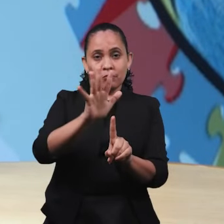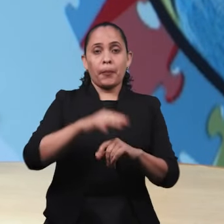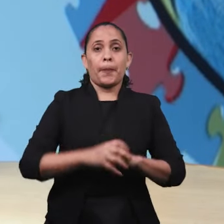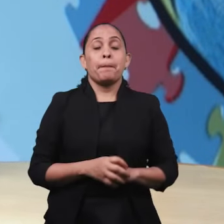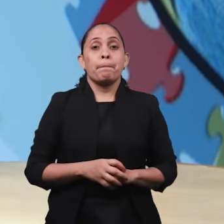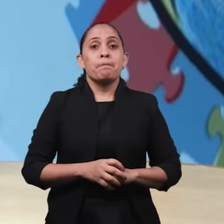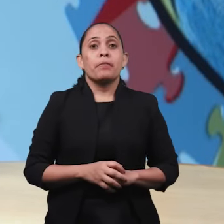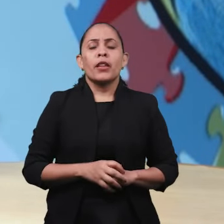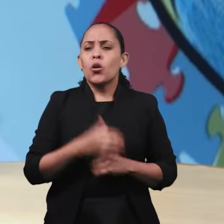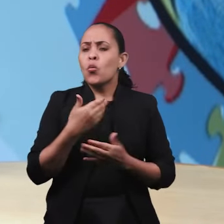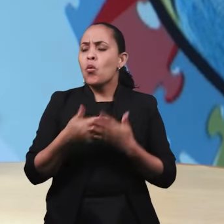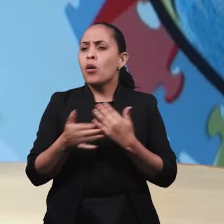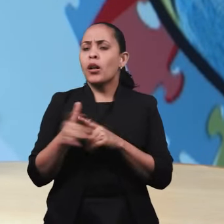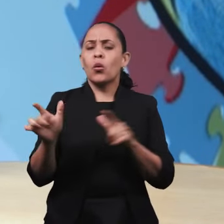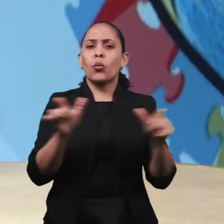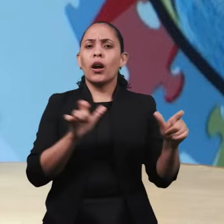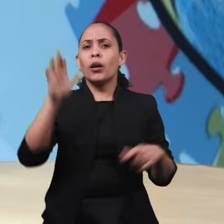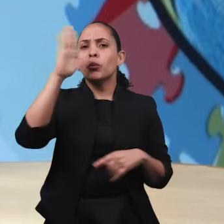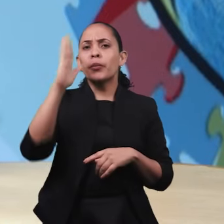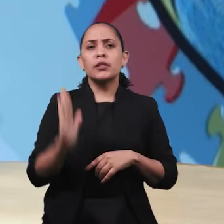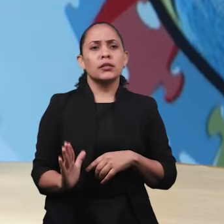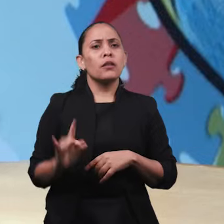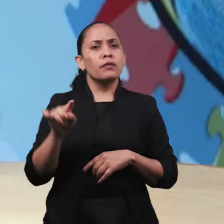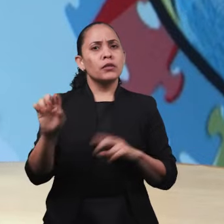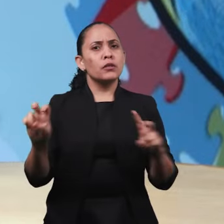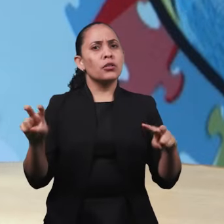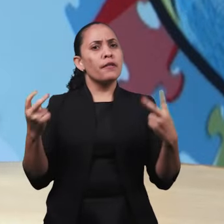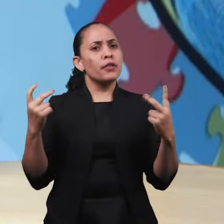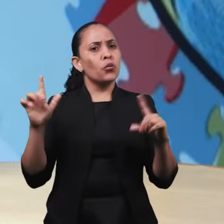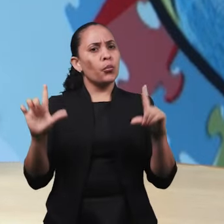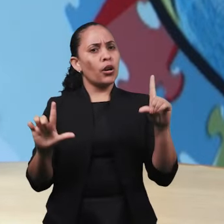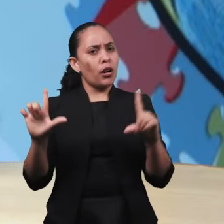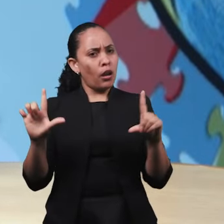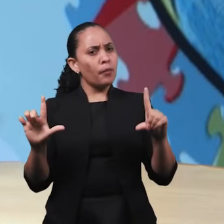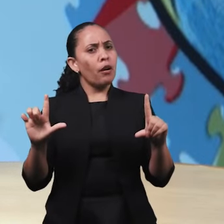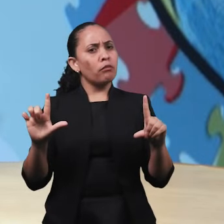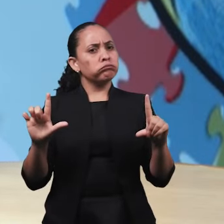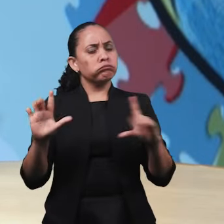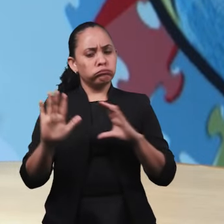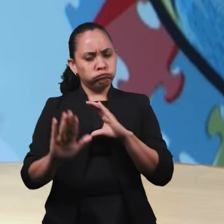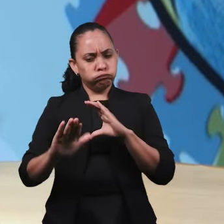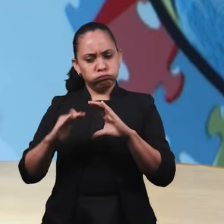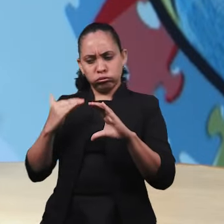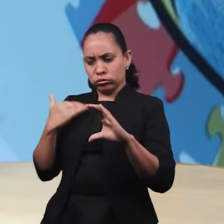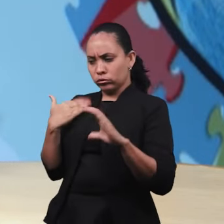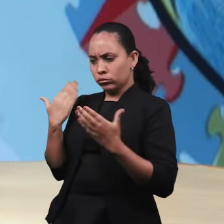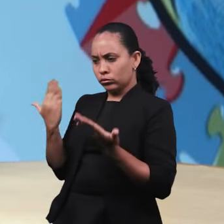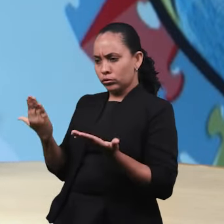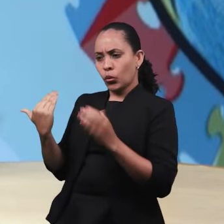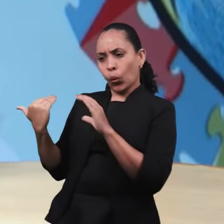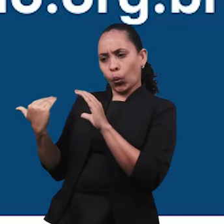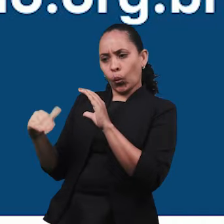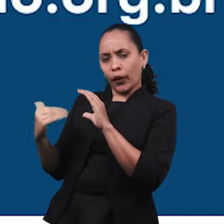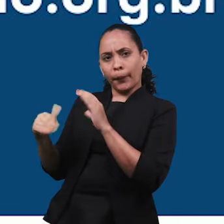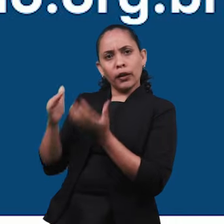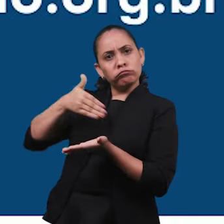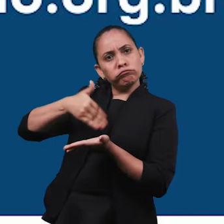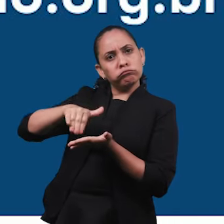Então, em qualquer lugar do Brasil, onde você estiver assistindo esse programa, entre em contato com o e-mail